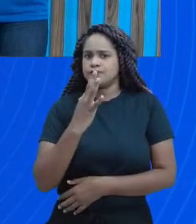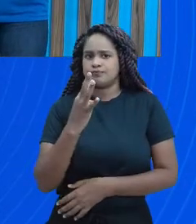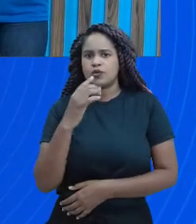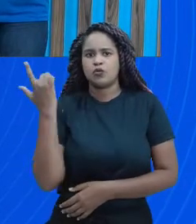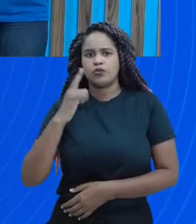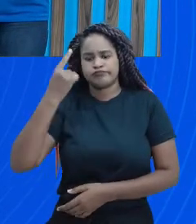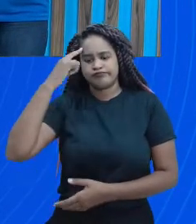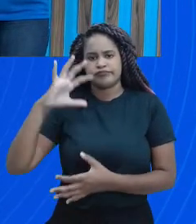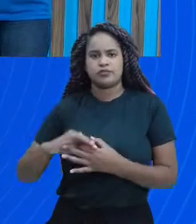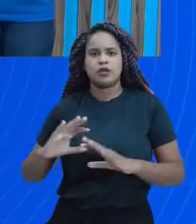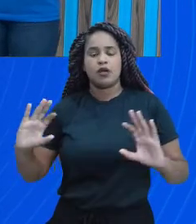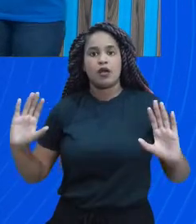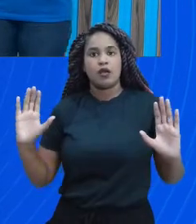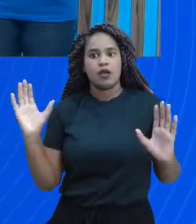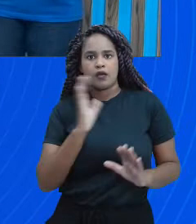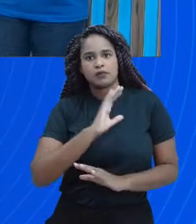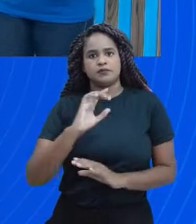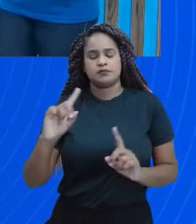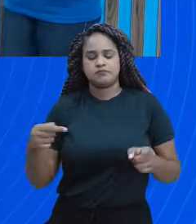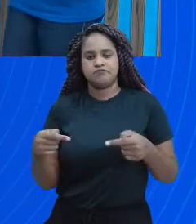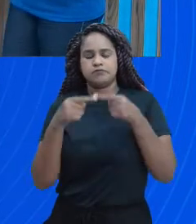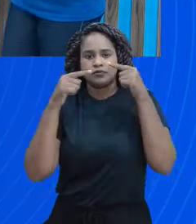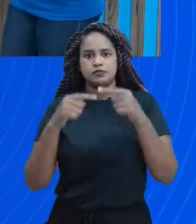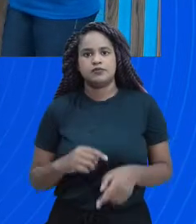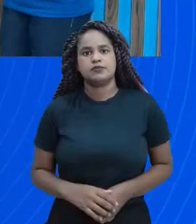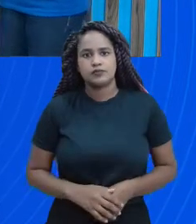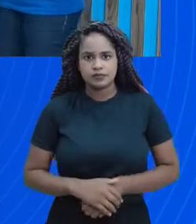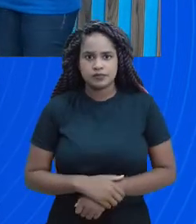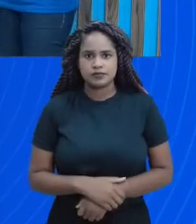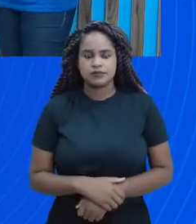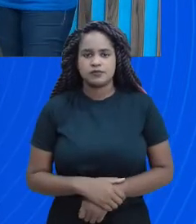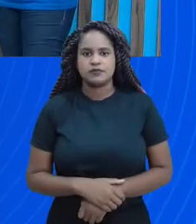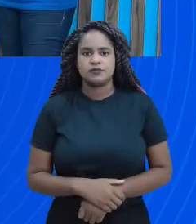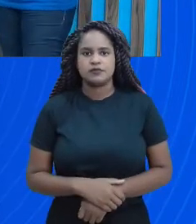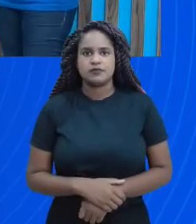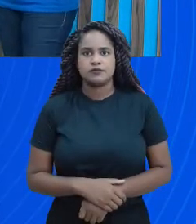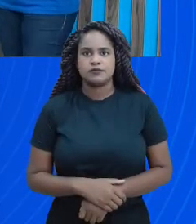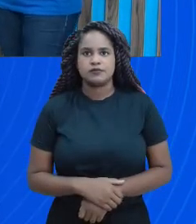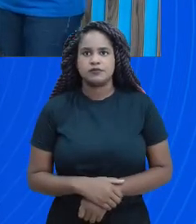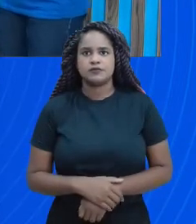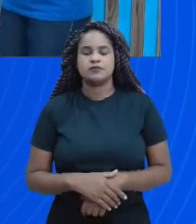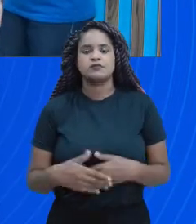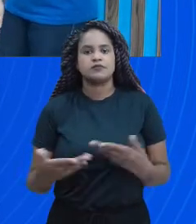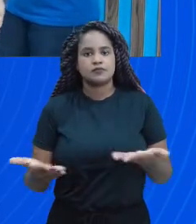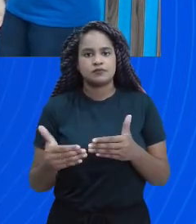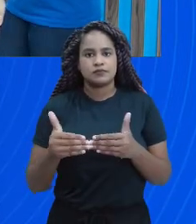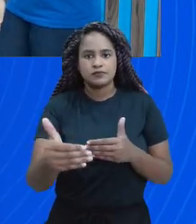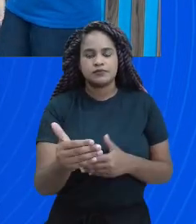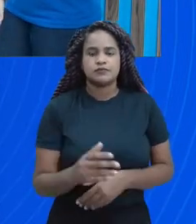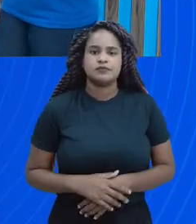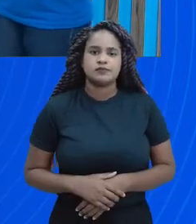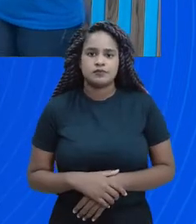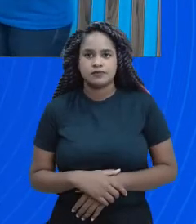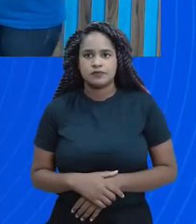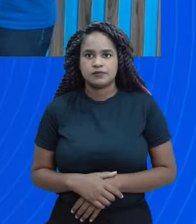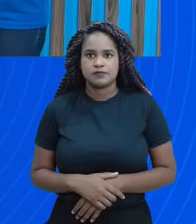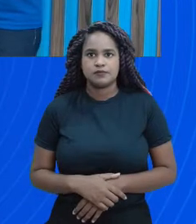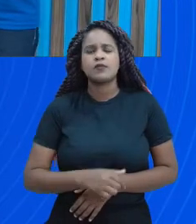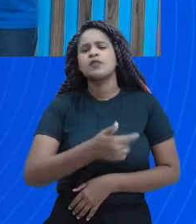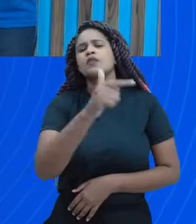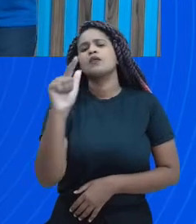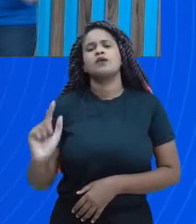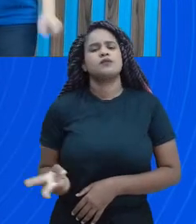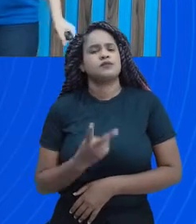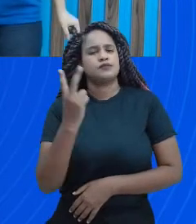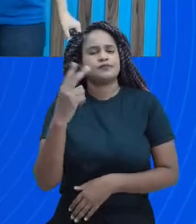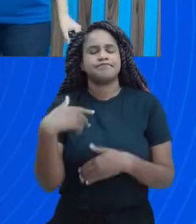consegue identificar, que a gente já consegue calcular, tá certo? Vamos avançar aqui mais uma. Olha, e os outros